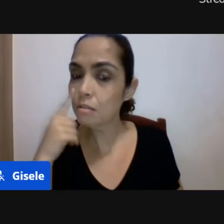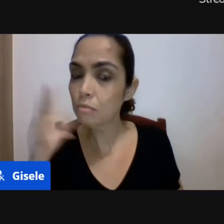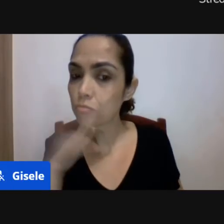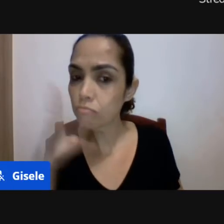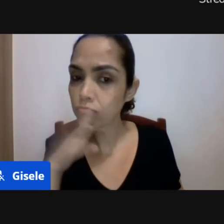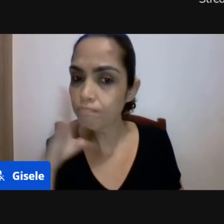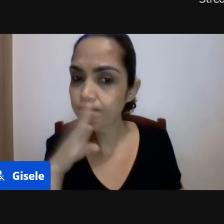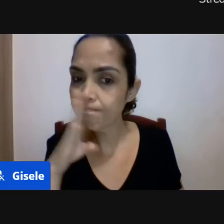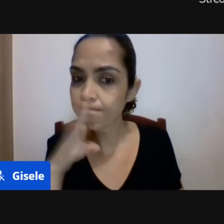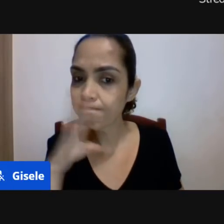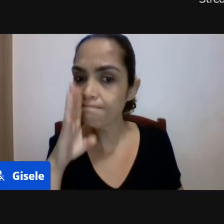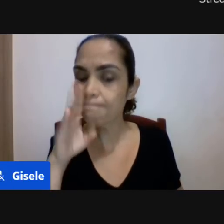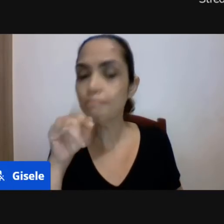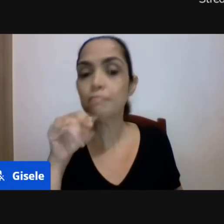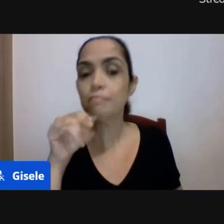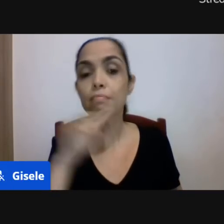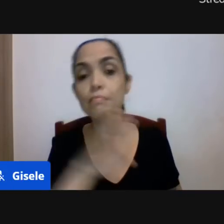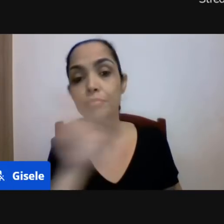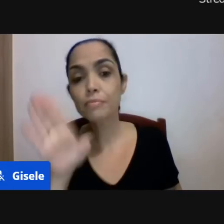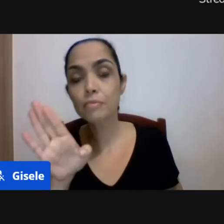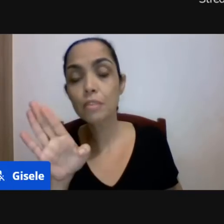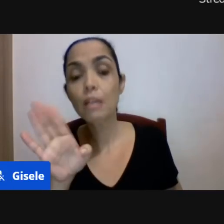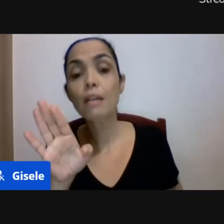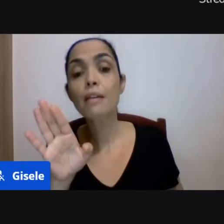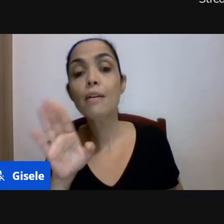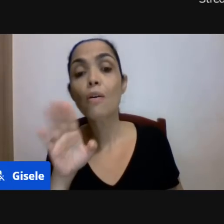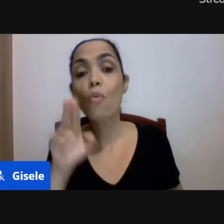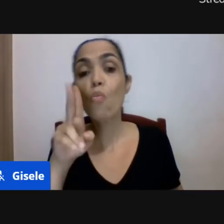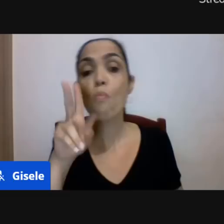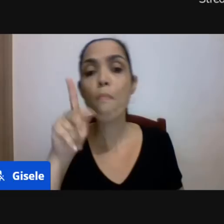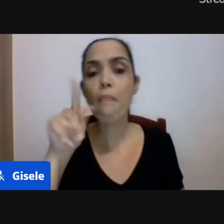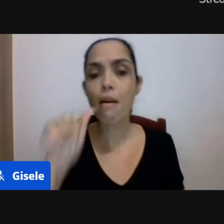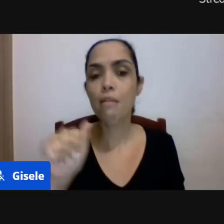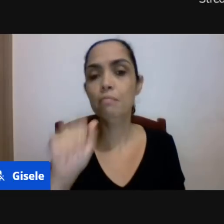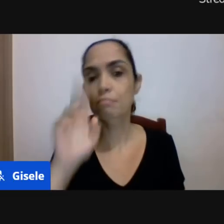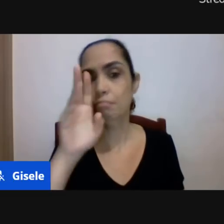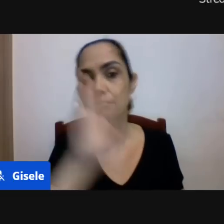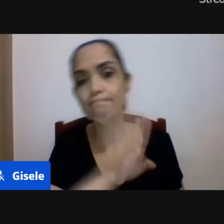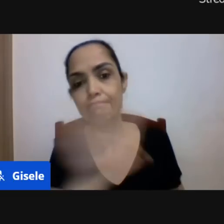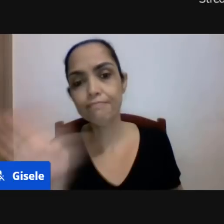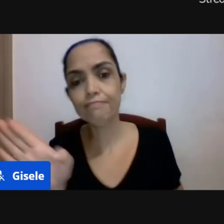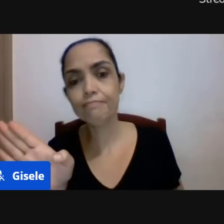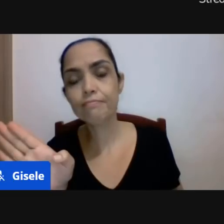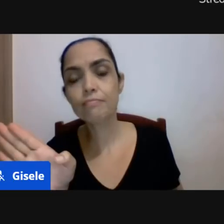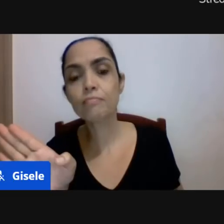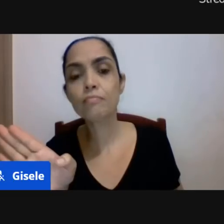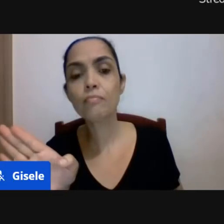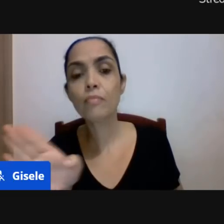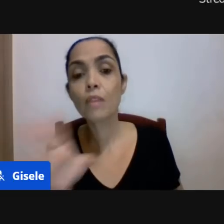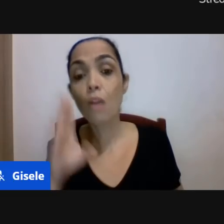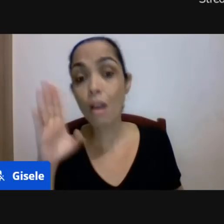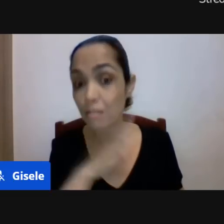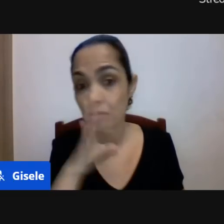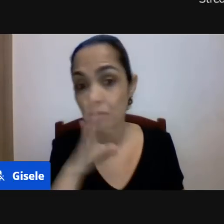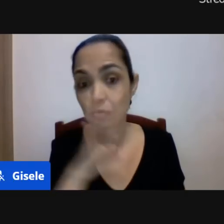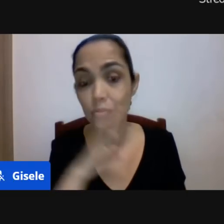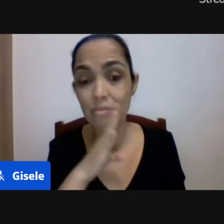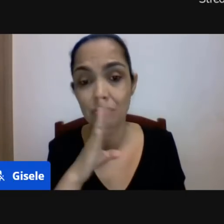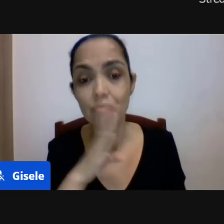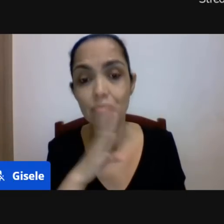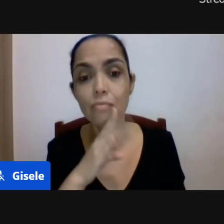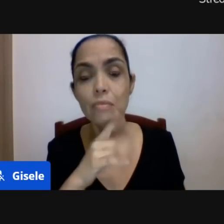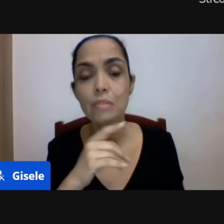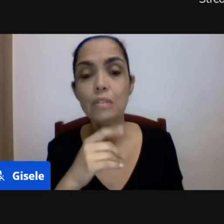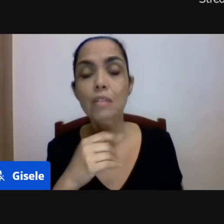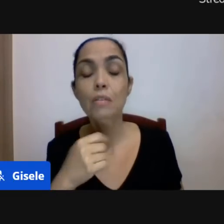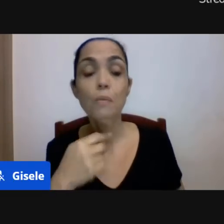saúde. Essa pessoa não deveria nem ter saído da casa dela, mas se por acaso acontecer isso, ou pode ser que ela sinta uma falta de ar durante o serviço, durante aquele turno